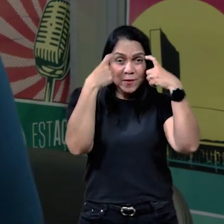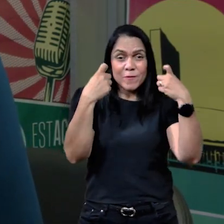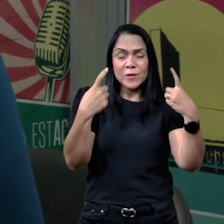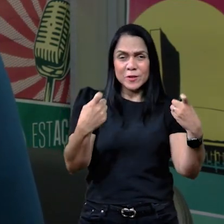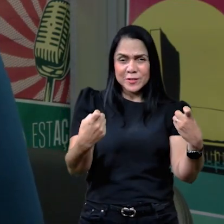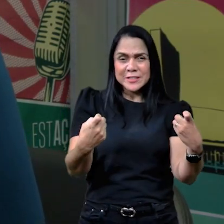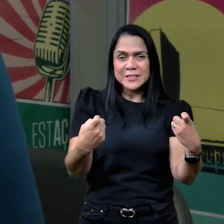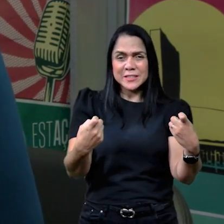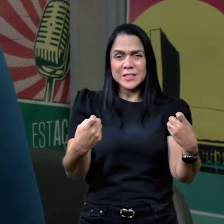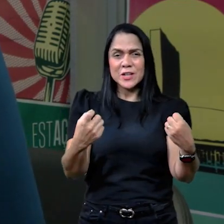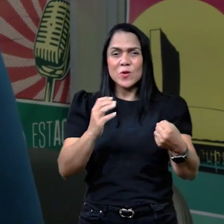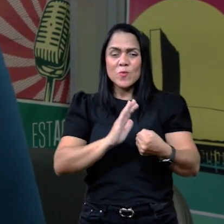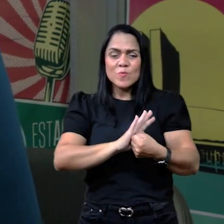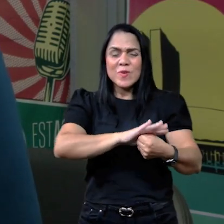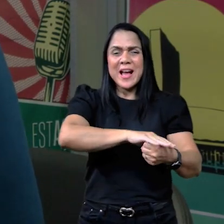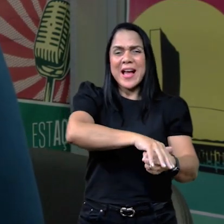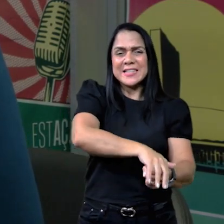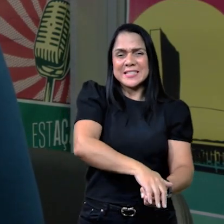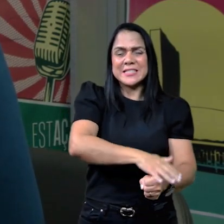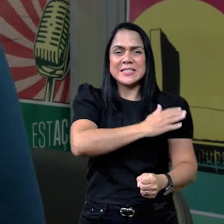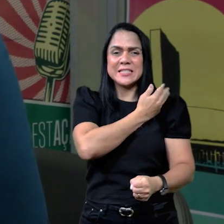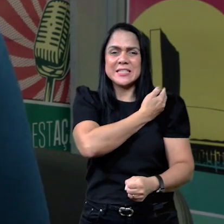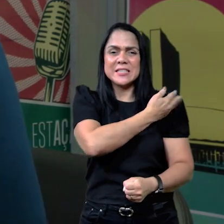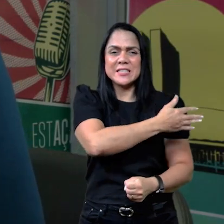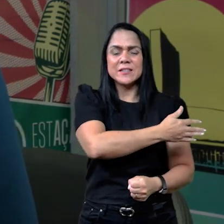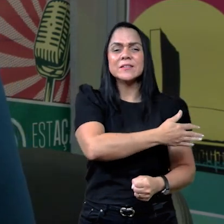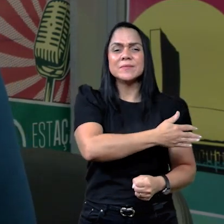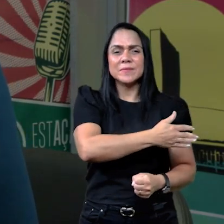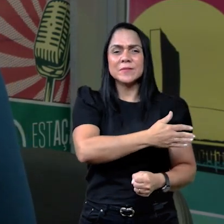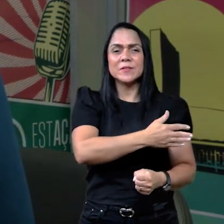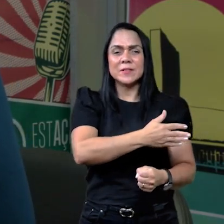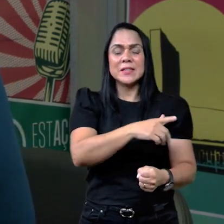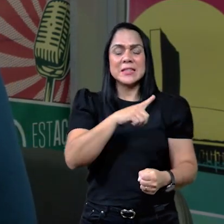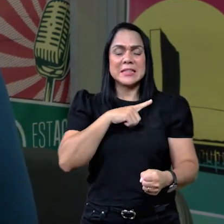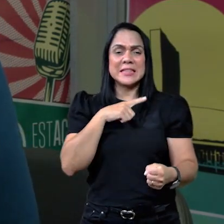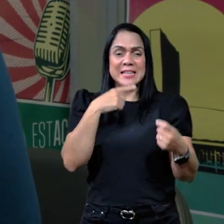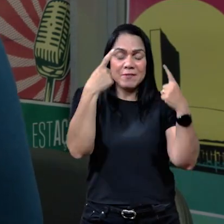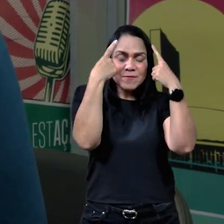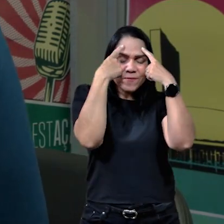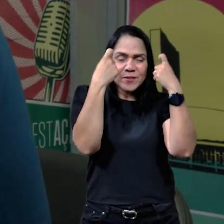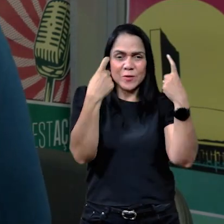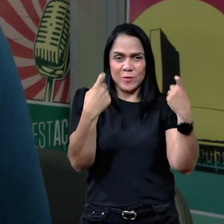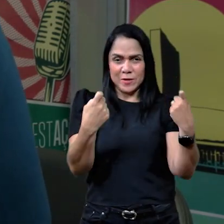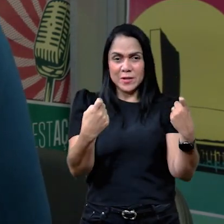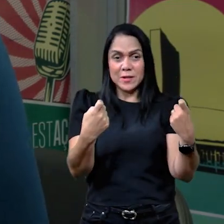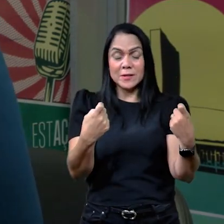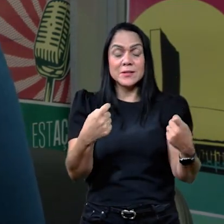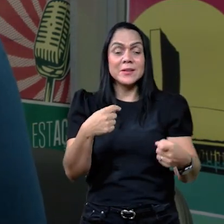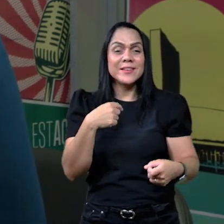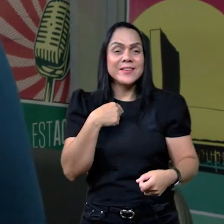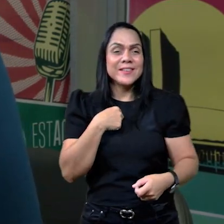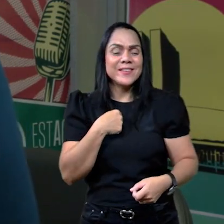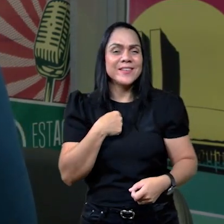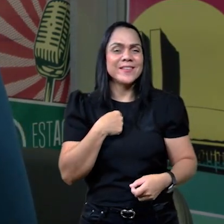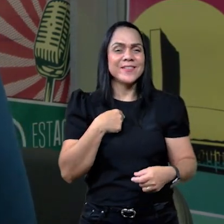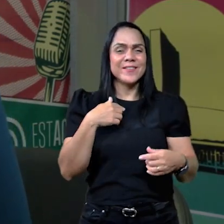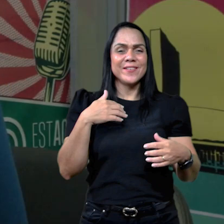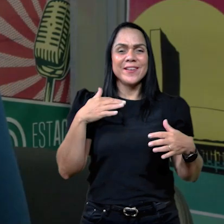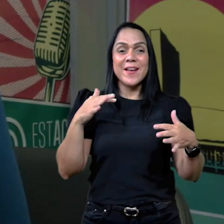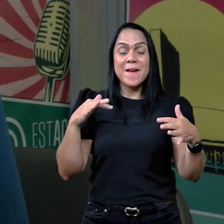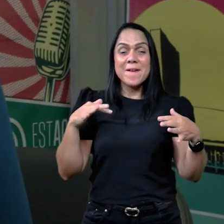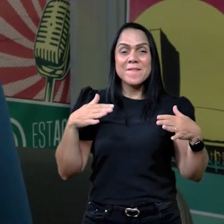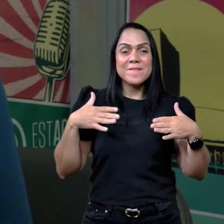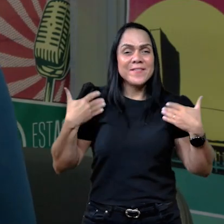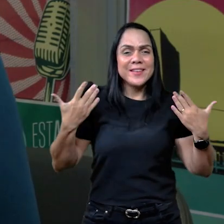faz isso, né? Ele tem esse atravessamento, né, a nossa existência por meio da violência. E eu fiquei feliz, eu quero até